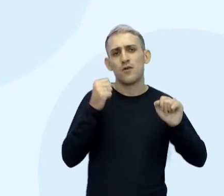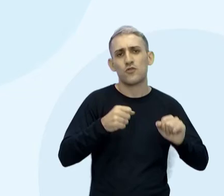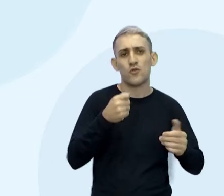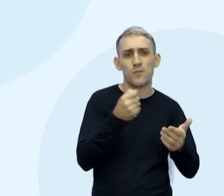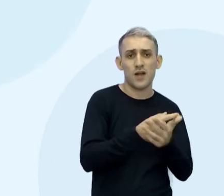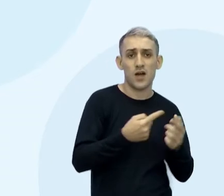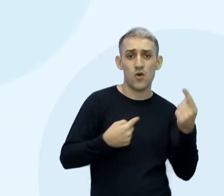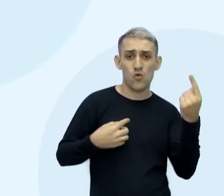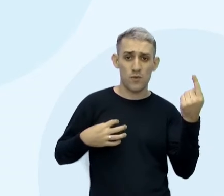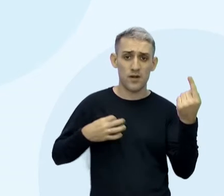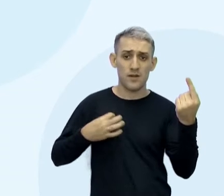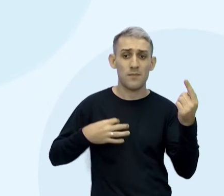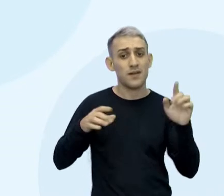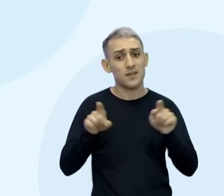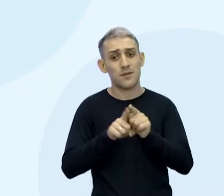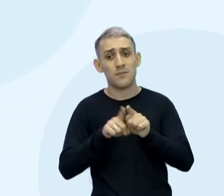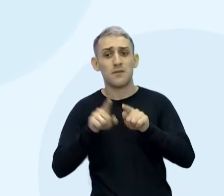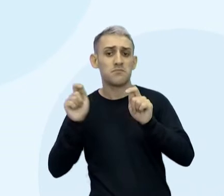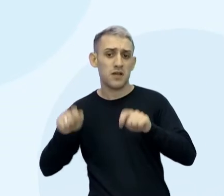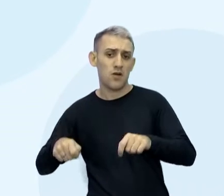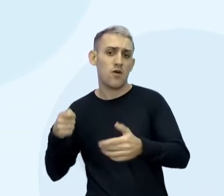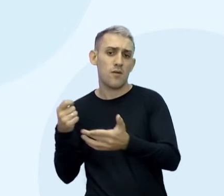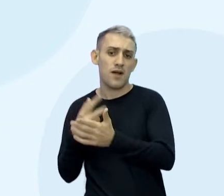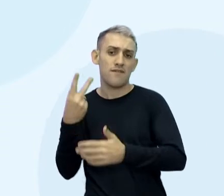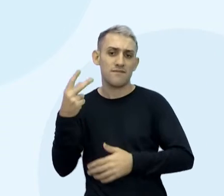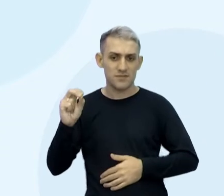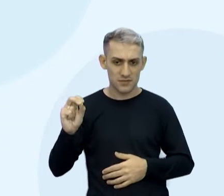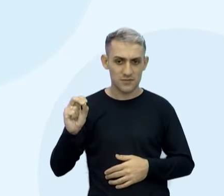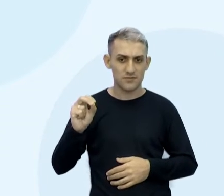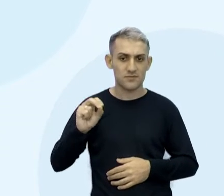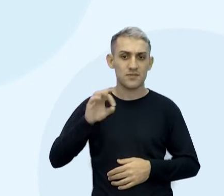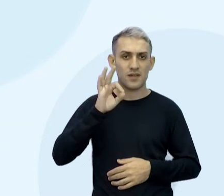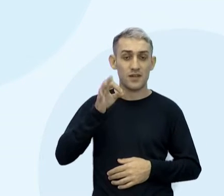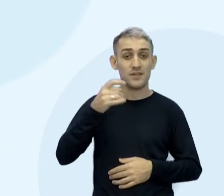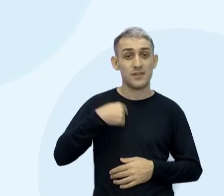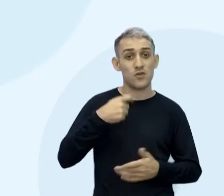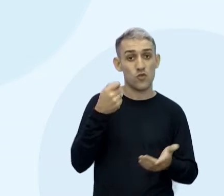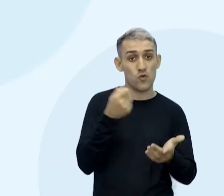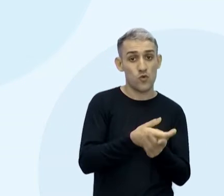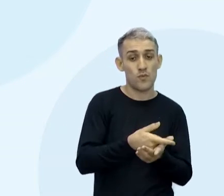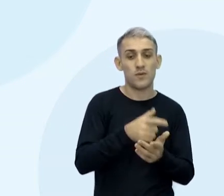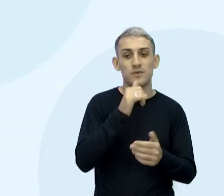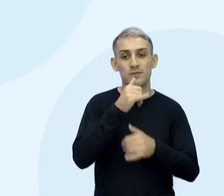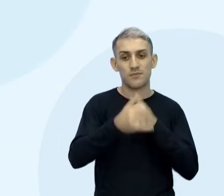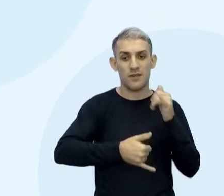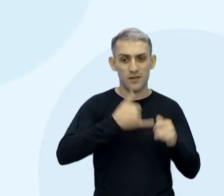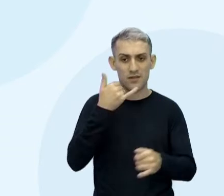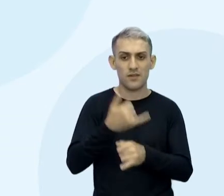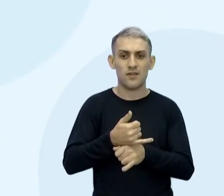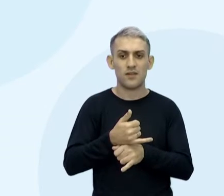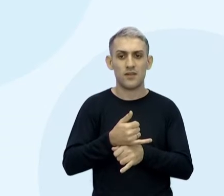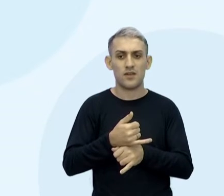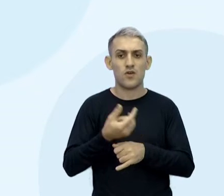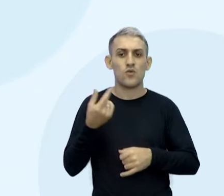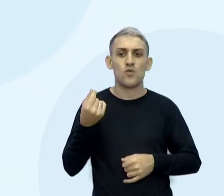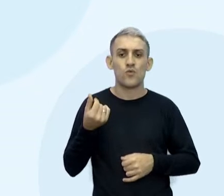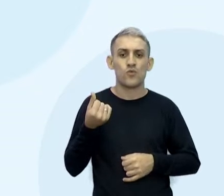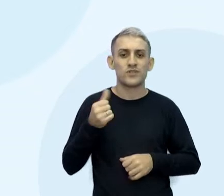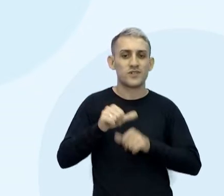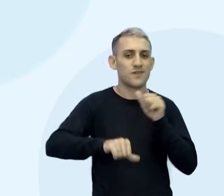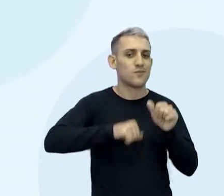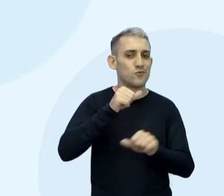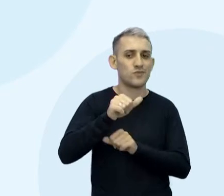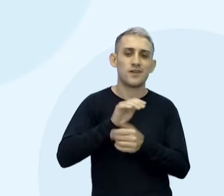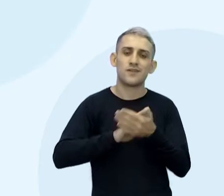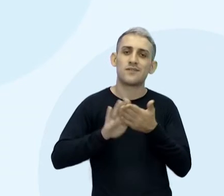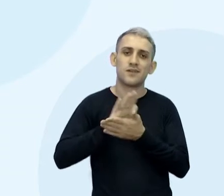uma camiseta como eu posso comprar 20 camisetas. Né? Se eu comprar pela internet, o preço não vai mudar.